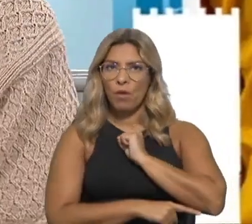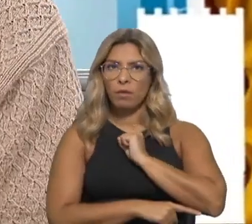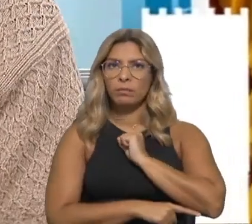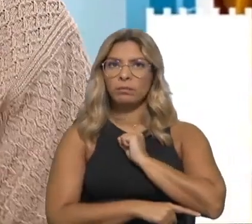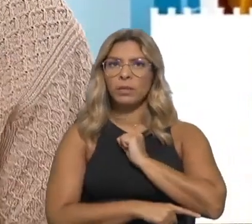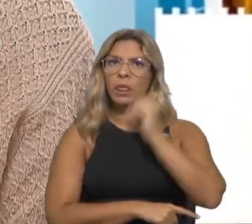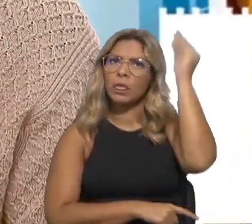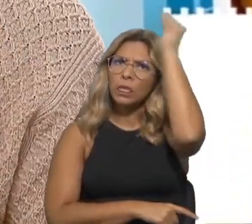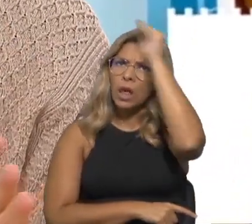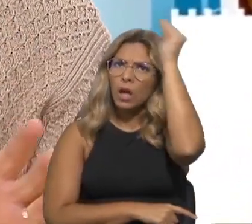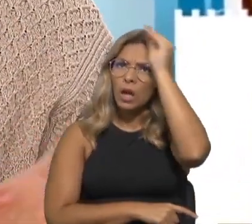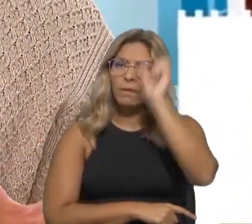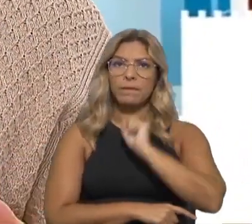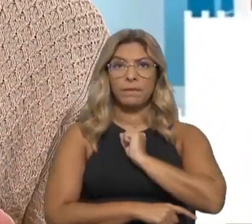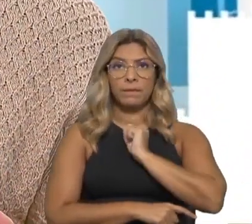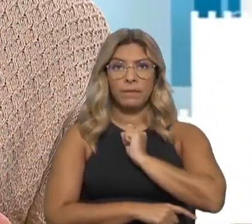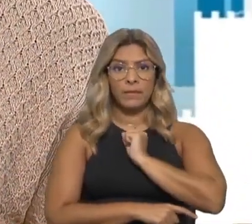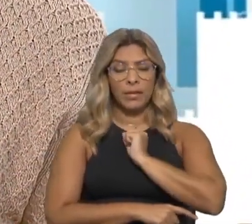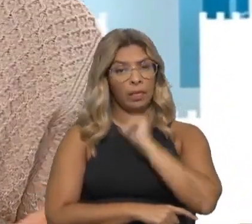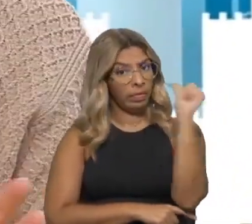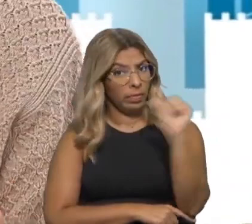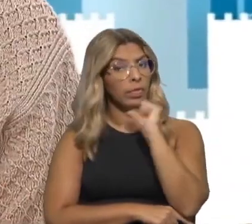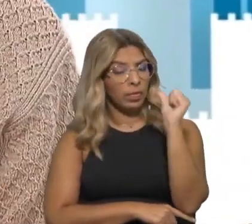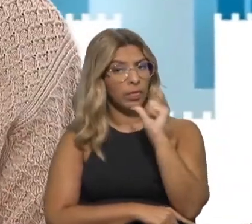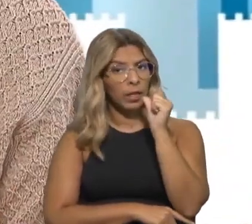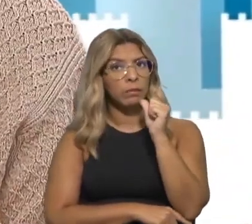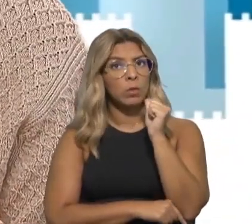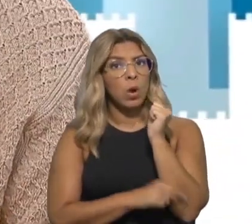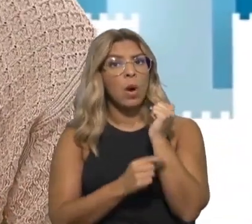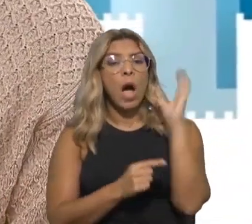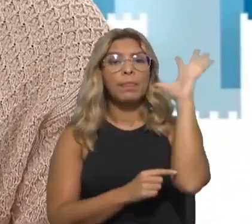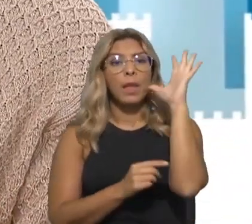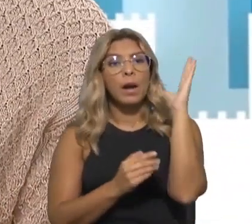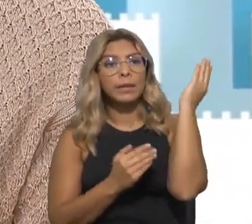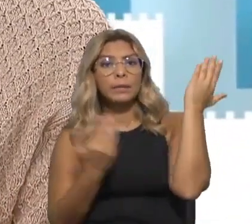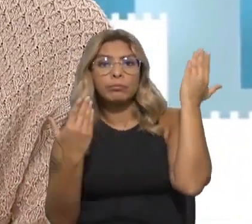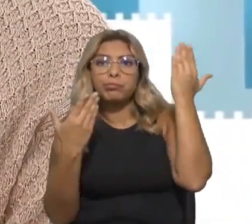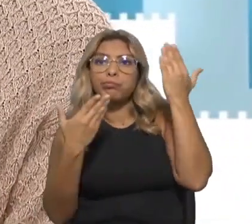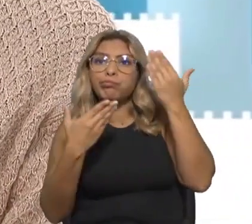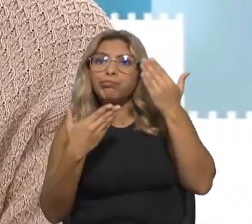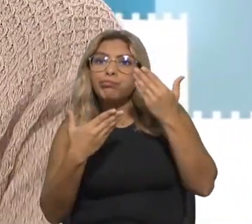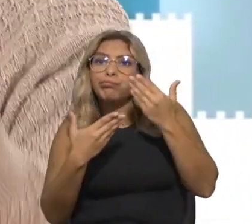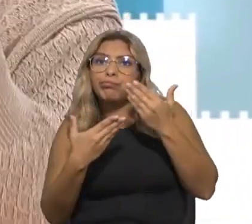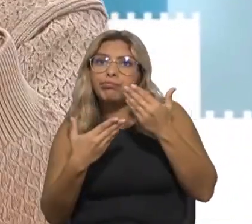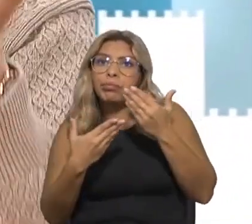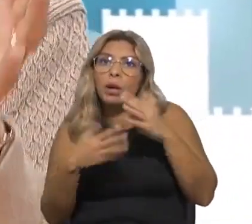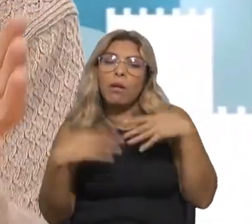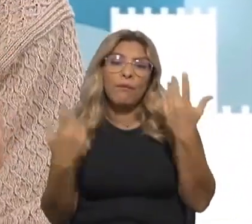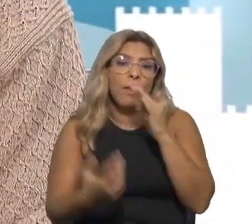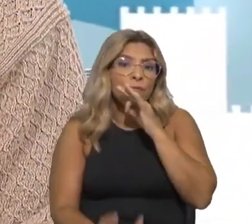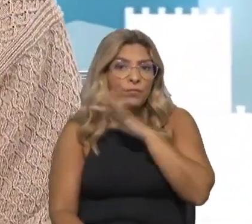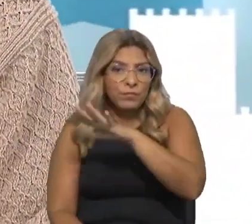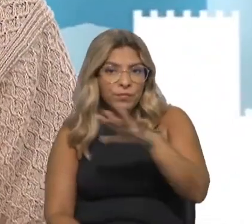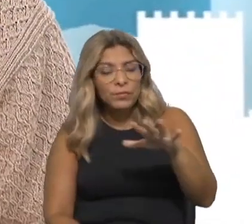uma terra onde havia este costume ao entardecer cada família acendia quando a luz